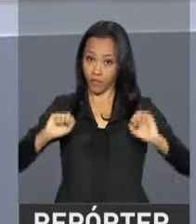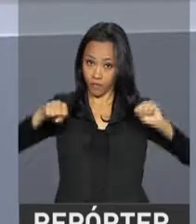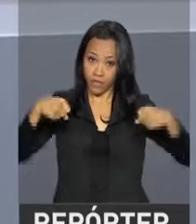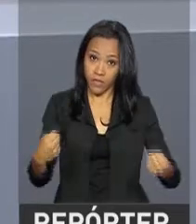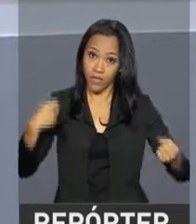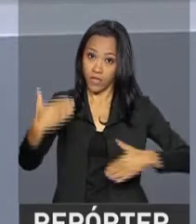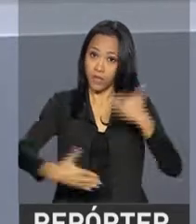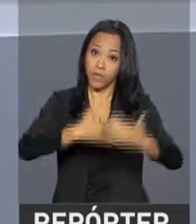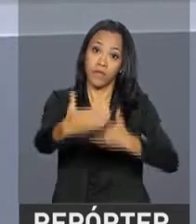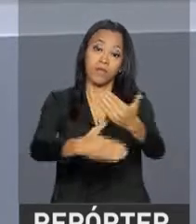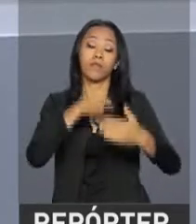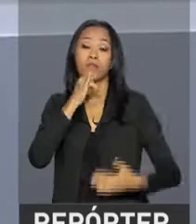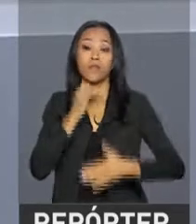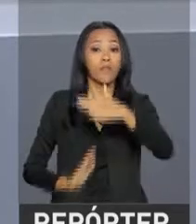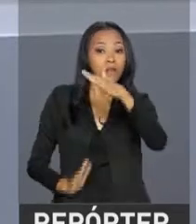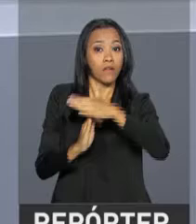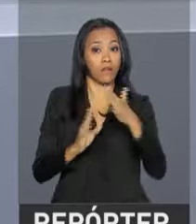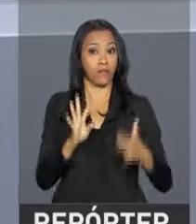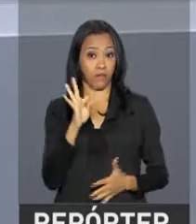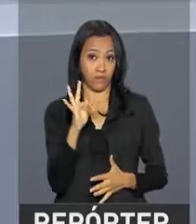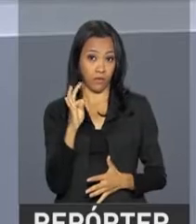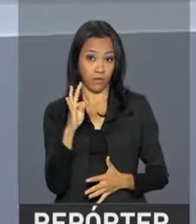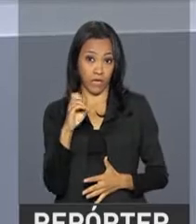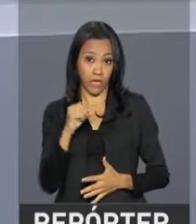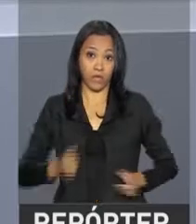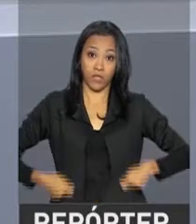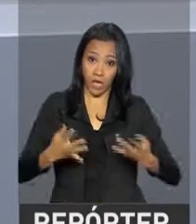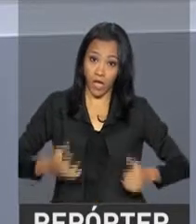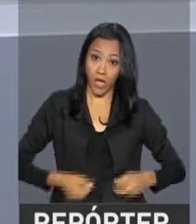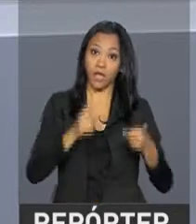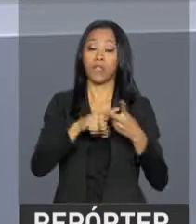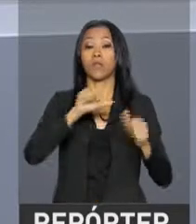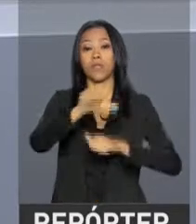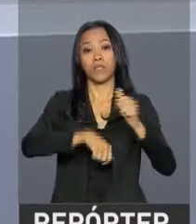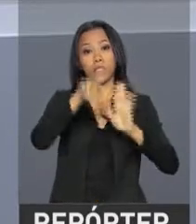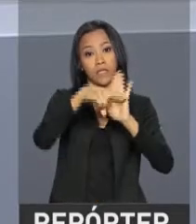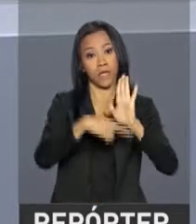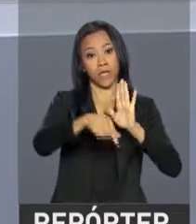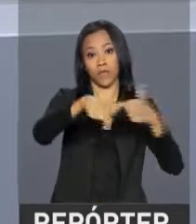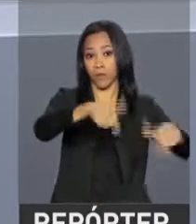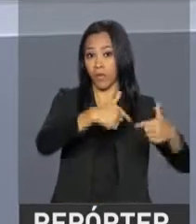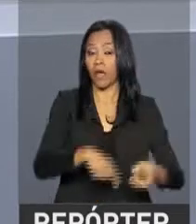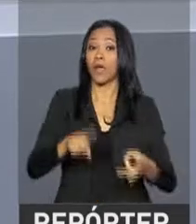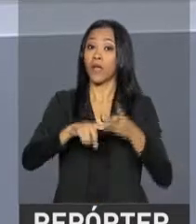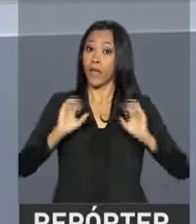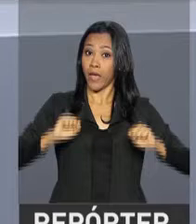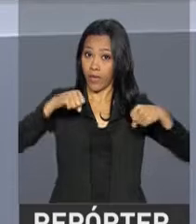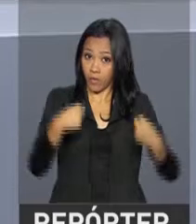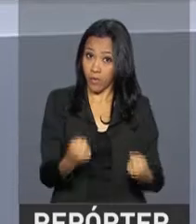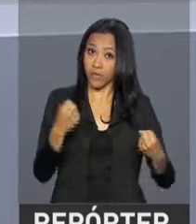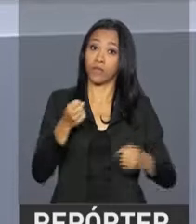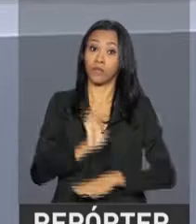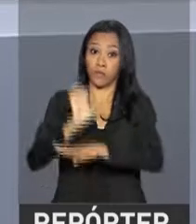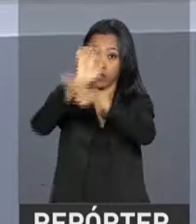fiscais, como a aprovação do teto de gastos, da reforma trabalhista, do programa de recuperação fiscal dos estados e a reformulação das políticas